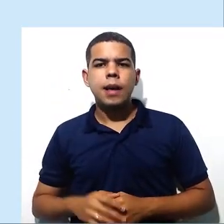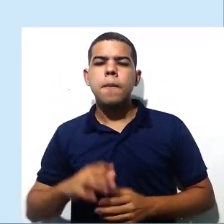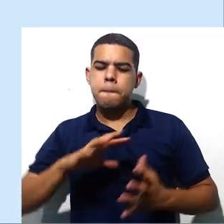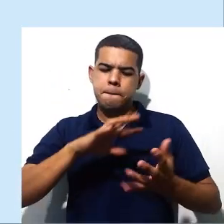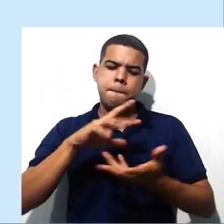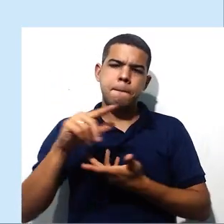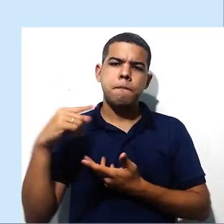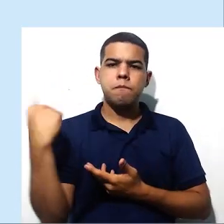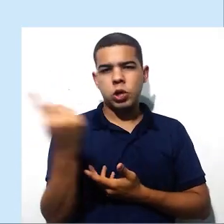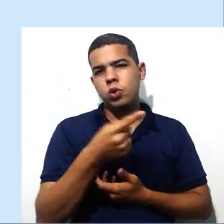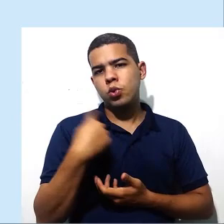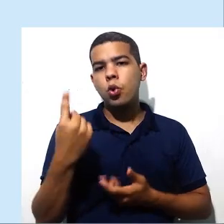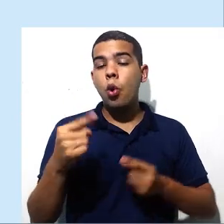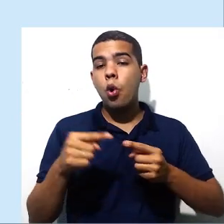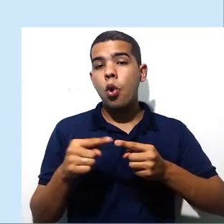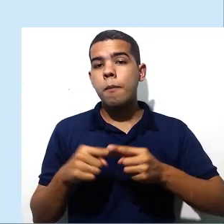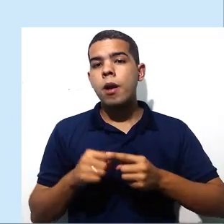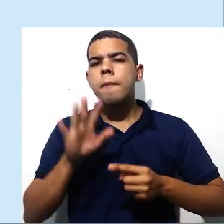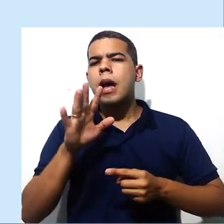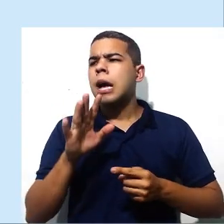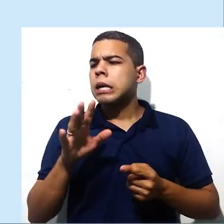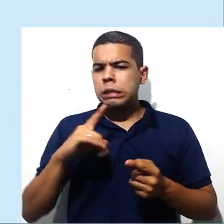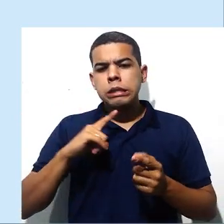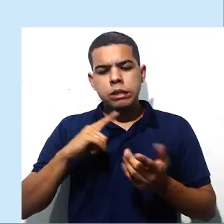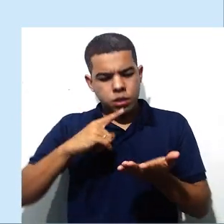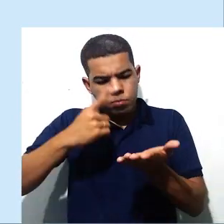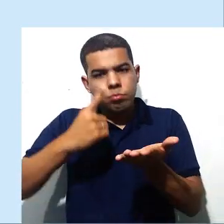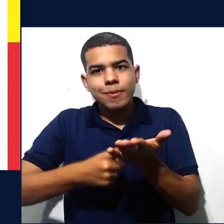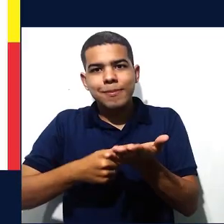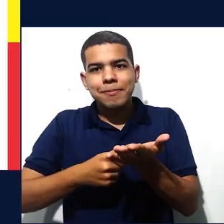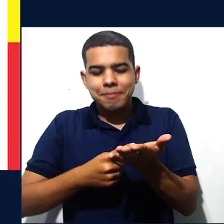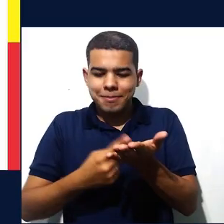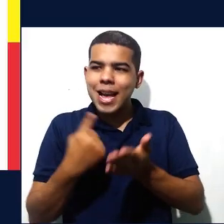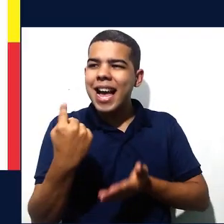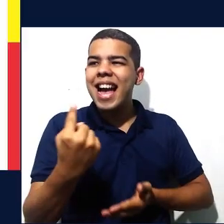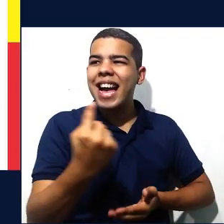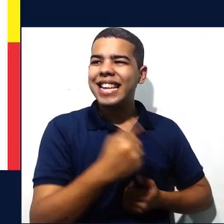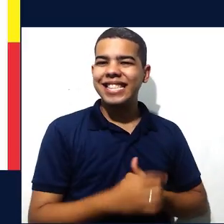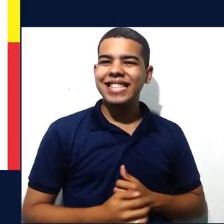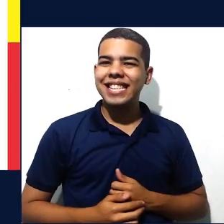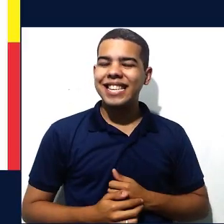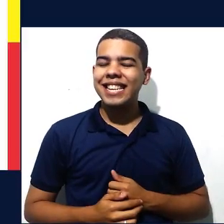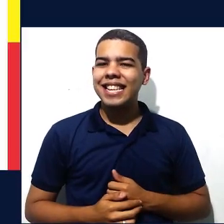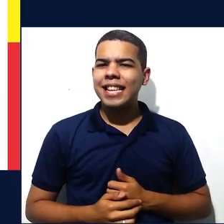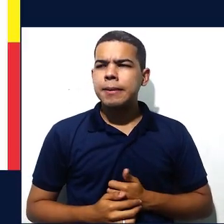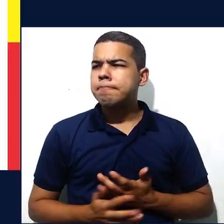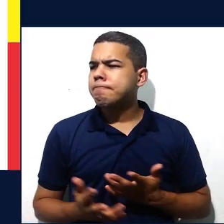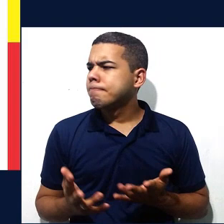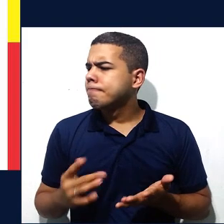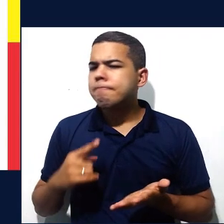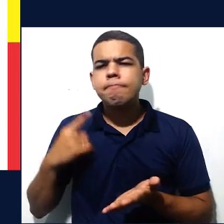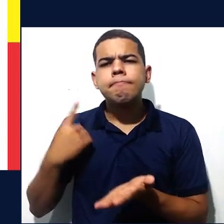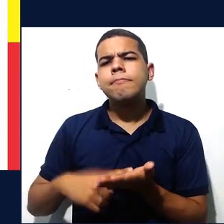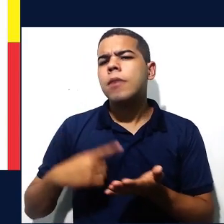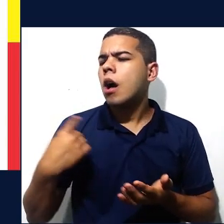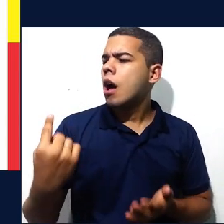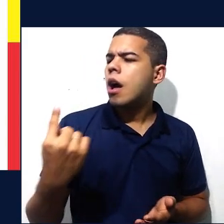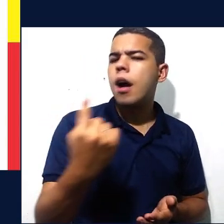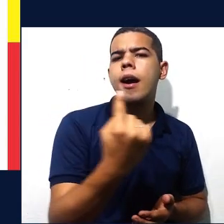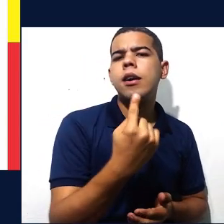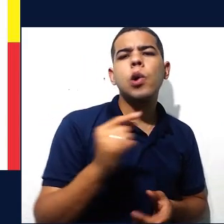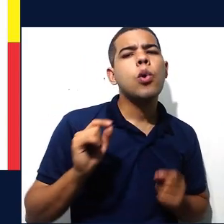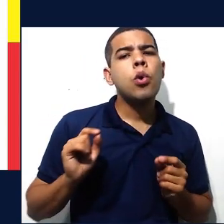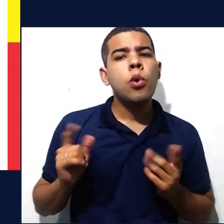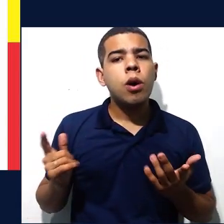individuais, que você pode fazer. Bora lá para a telinha? Nas medidas individuais, primeiro a gente tem